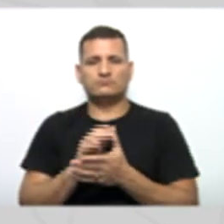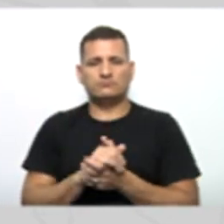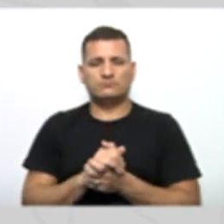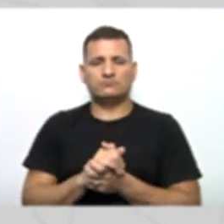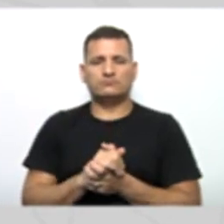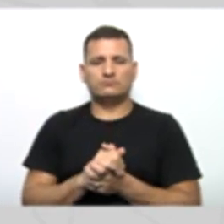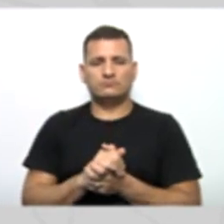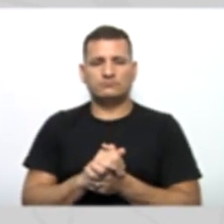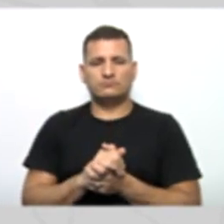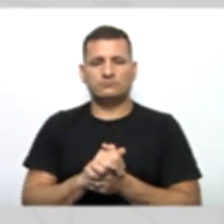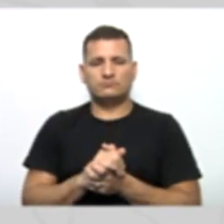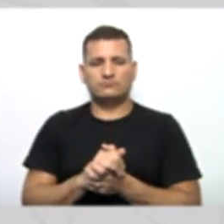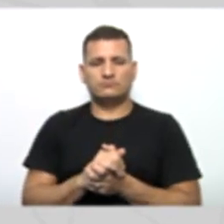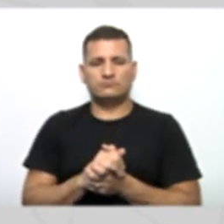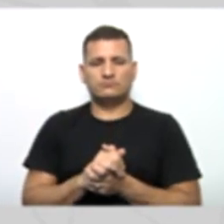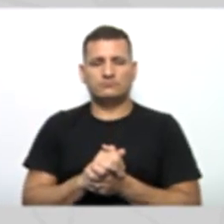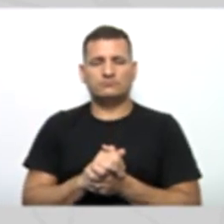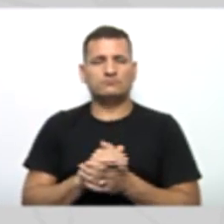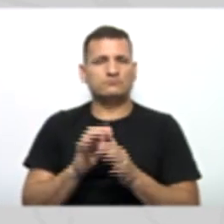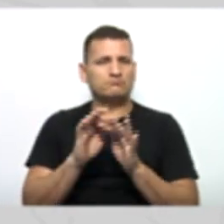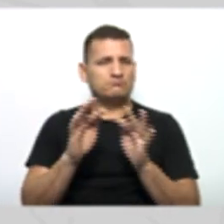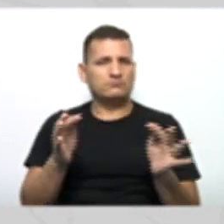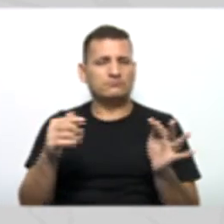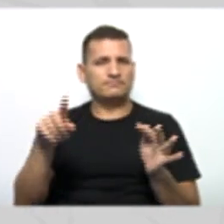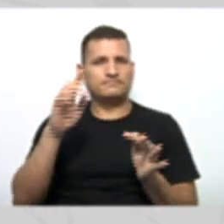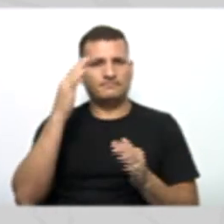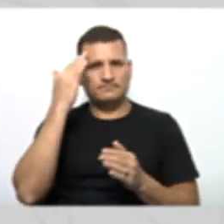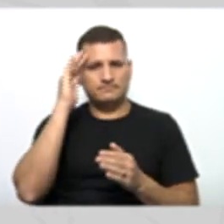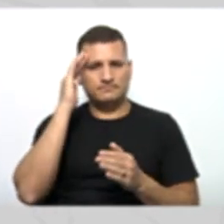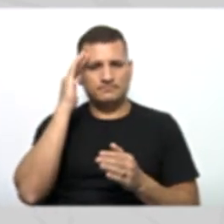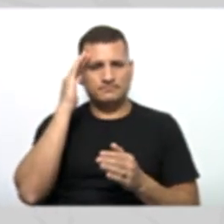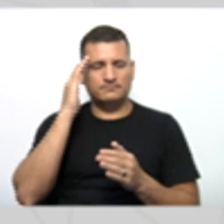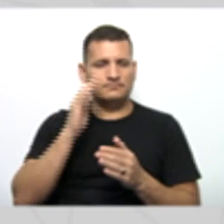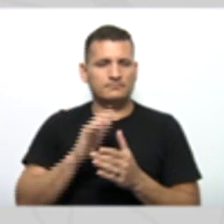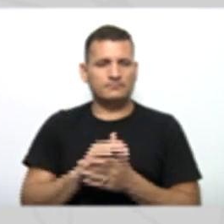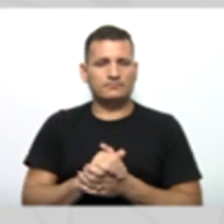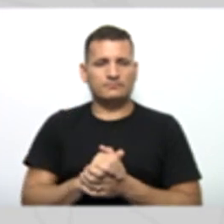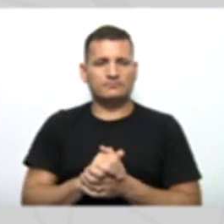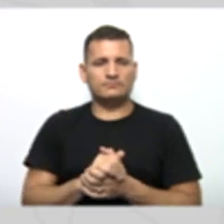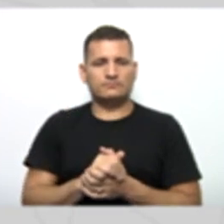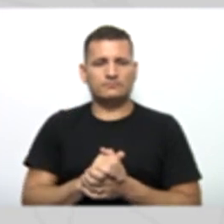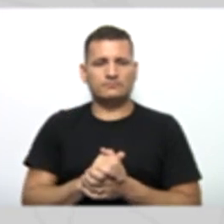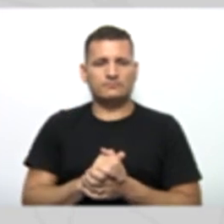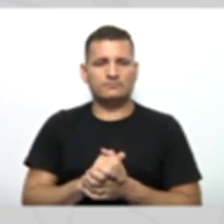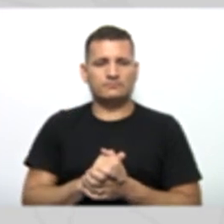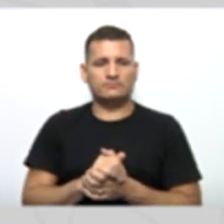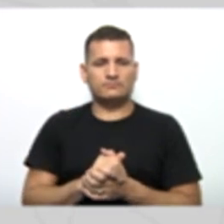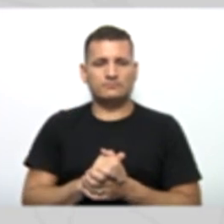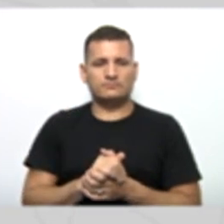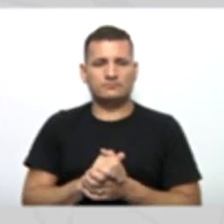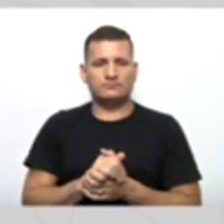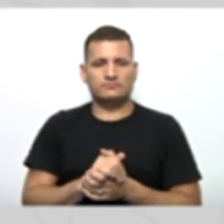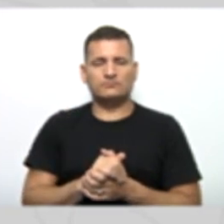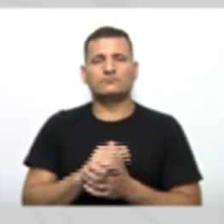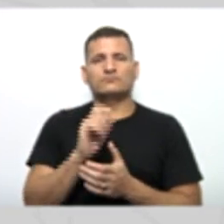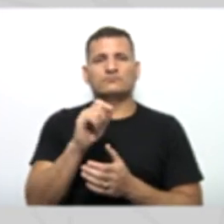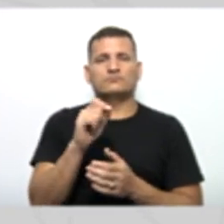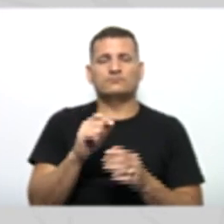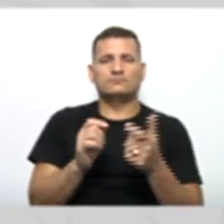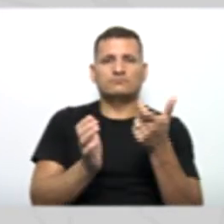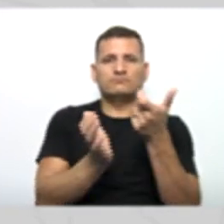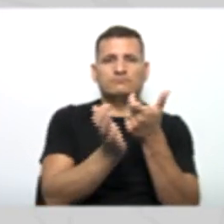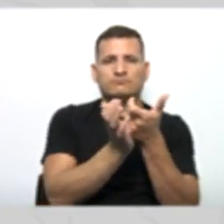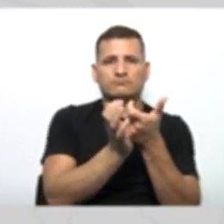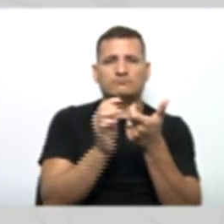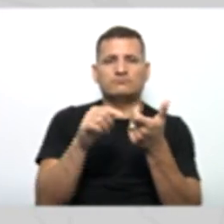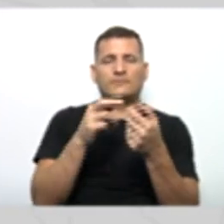muito importante. Já fica simples de vocês entenderem, né, gente? Ó, quando eu tenho uma entidade que se relaciona com